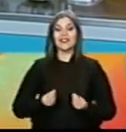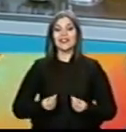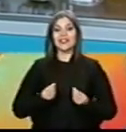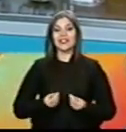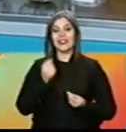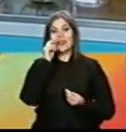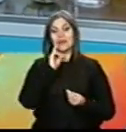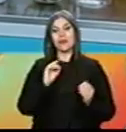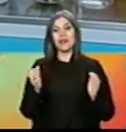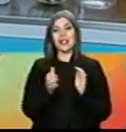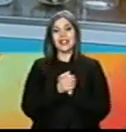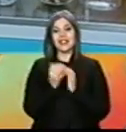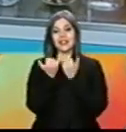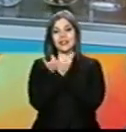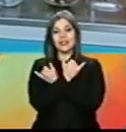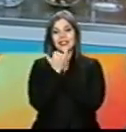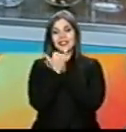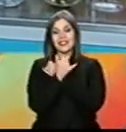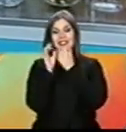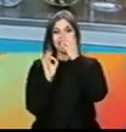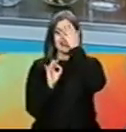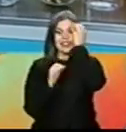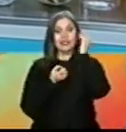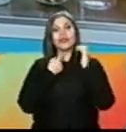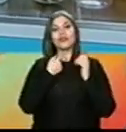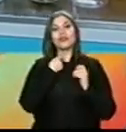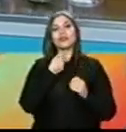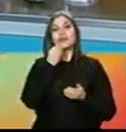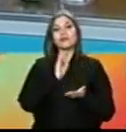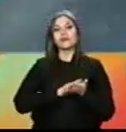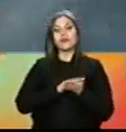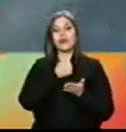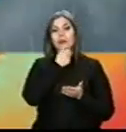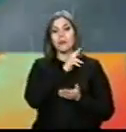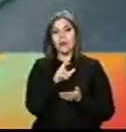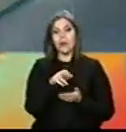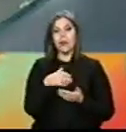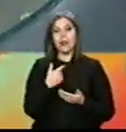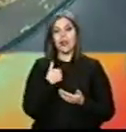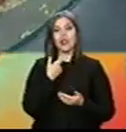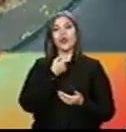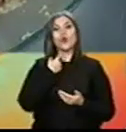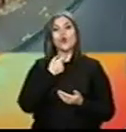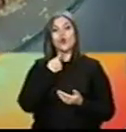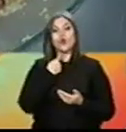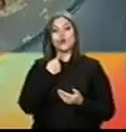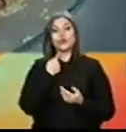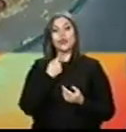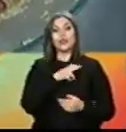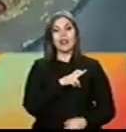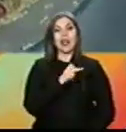casal feliz. É? Sem dúvida. Tu agora terás um curso de restaurante e bar. Sim. No curso de alternância de